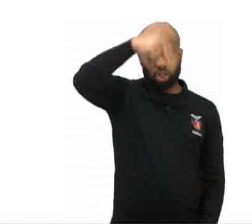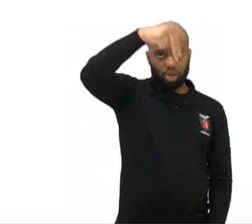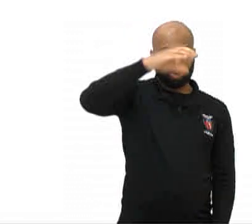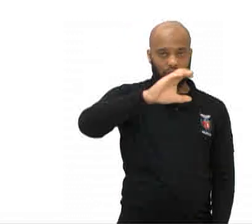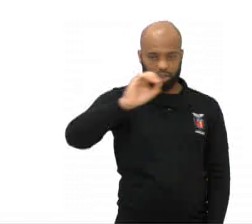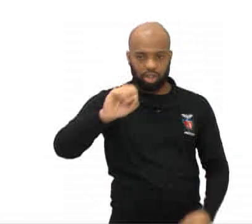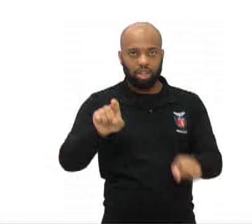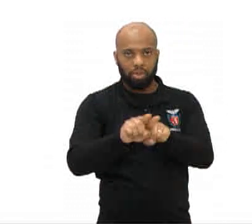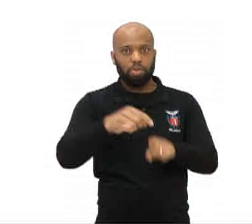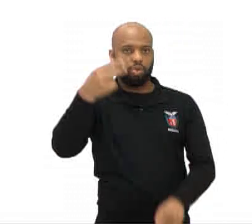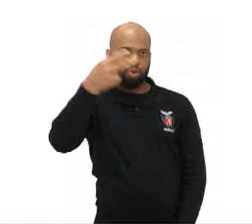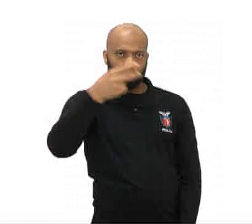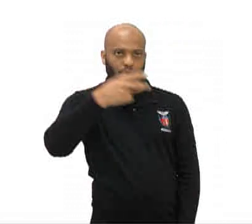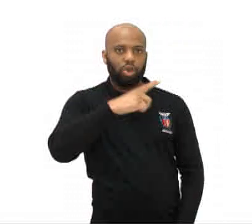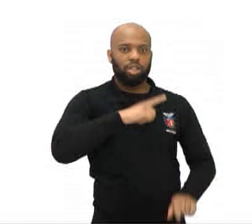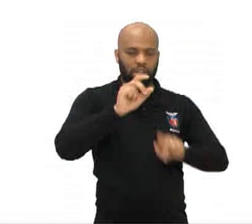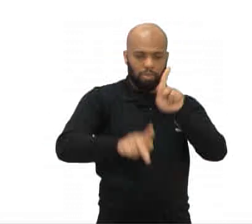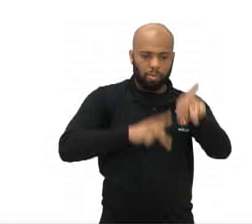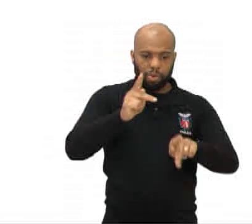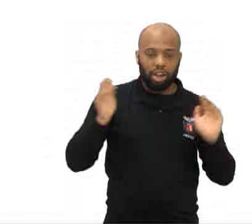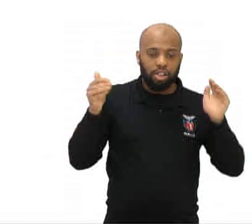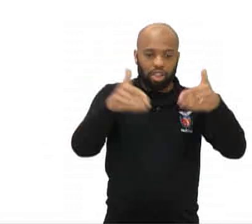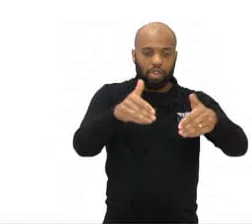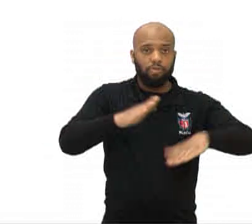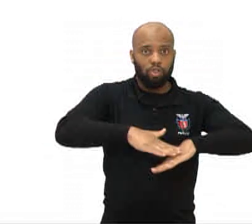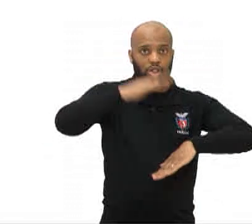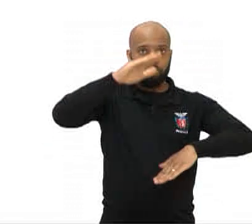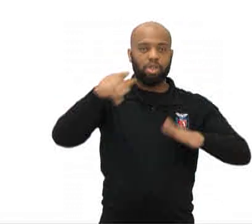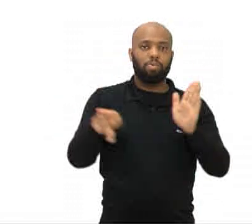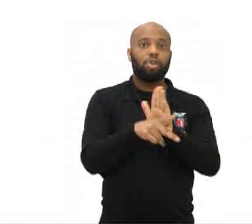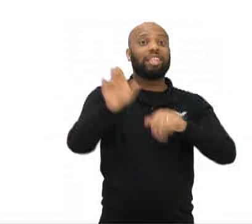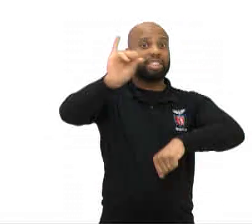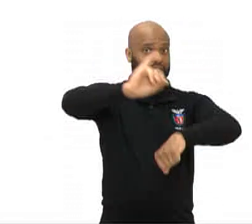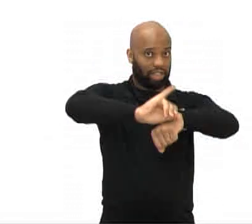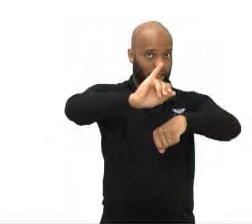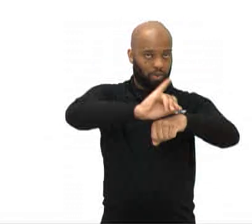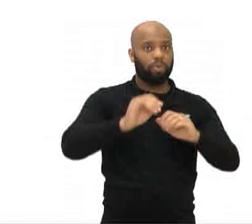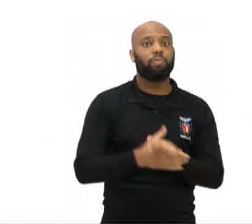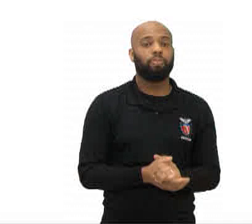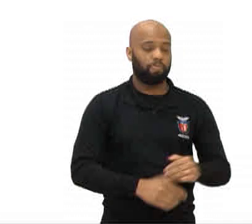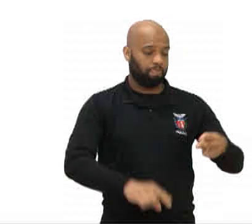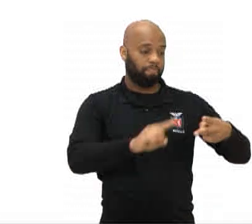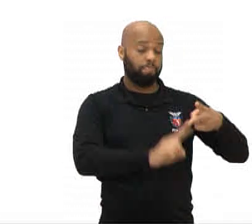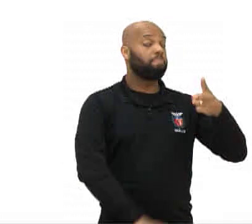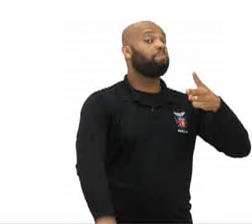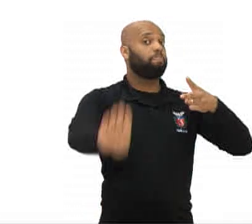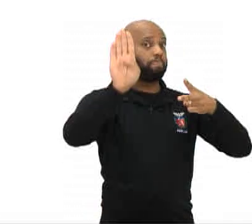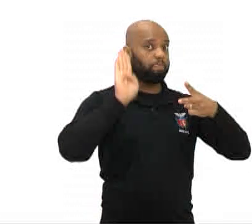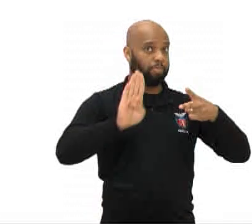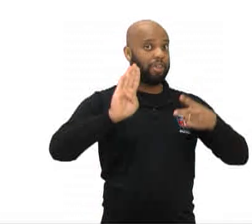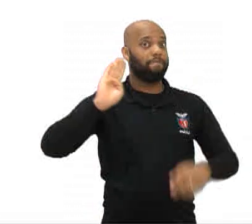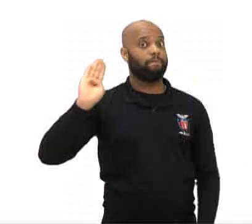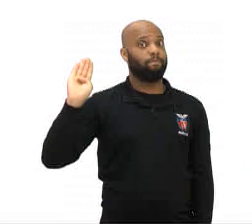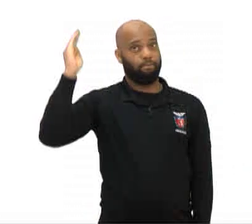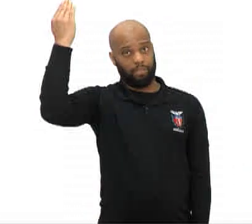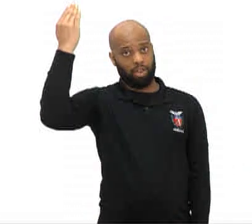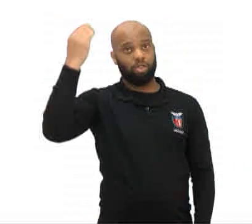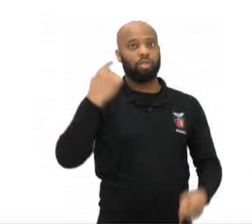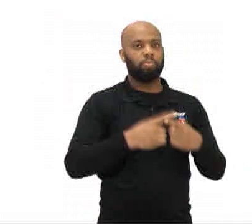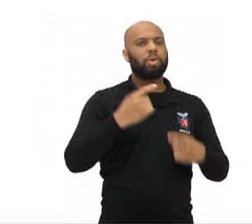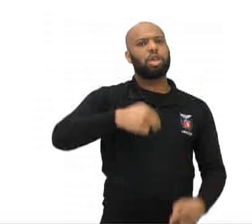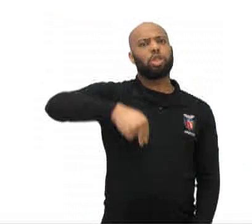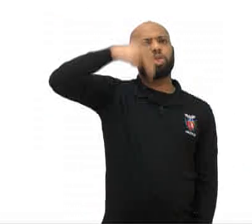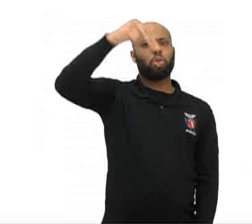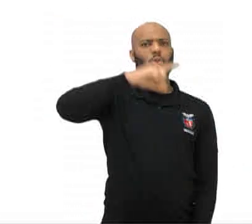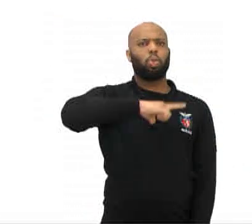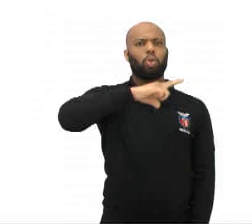quanto no Centro-Oeste a população está concentrada nas capitais. Letra B, falso. O Norte